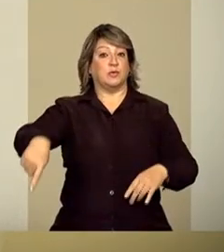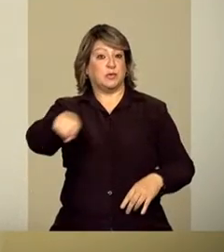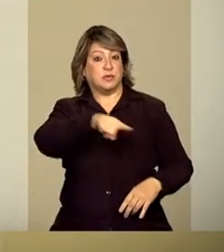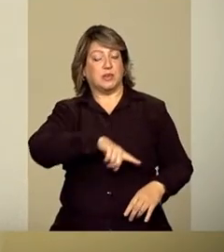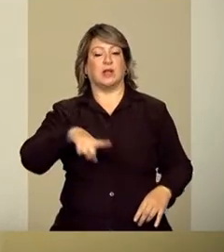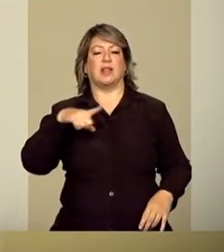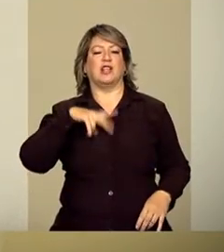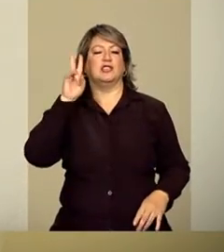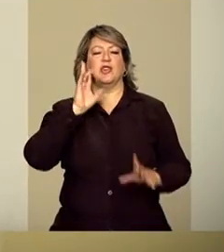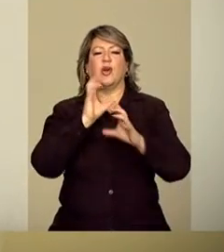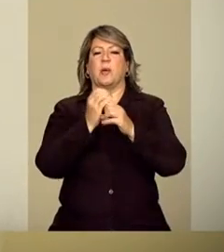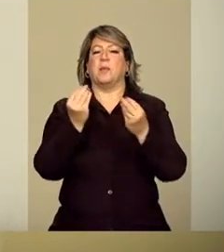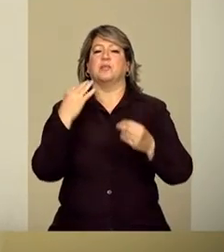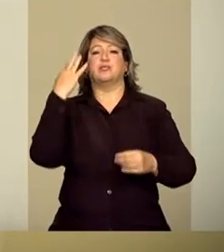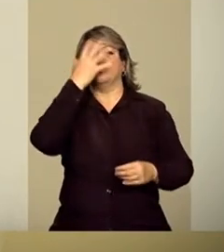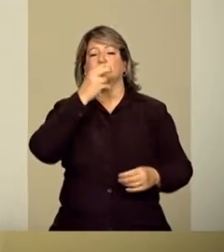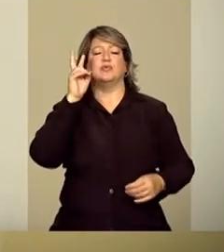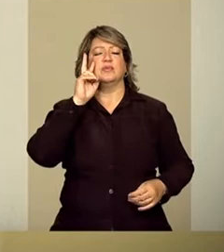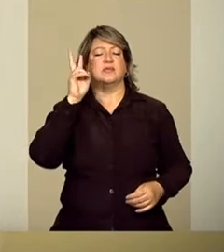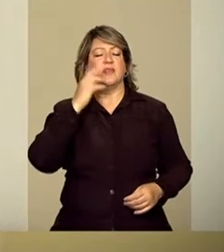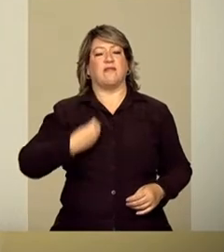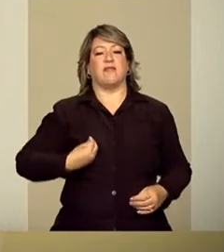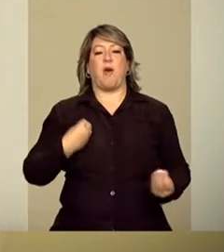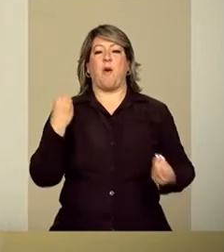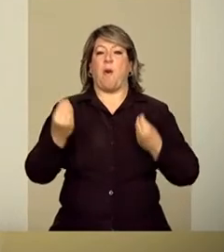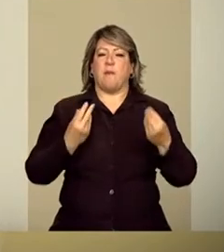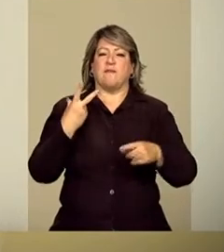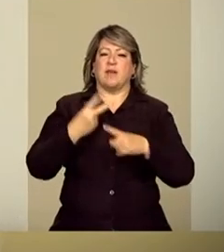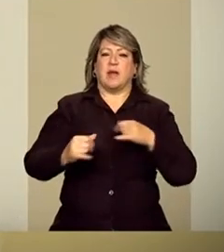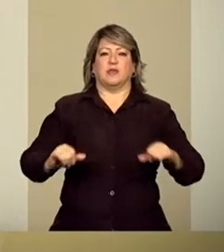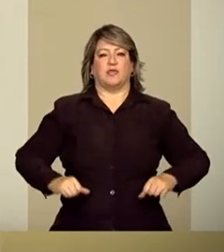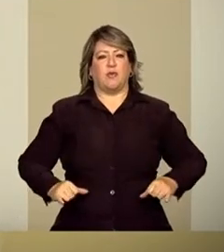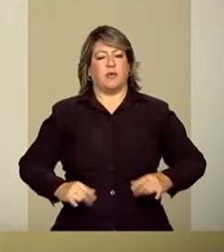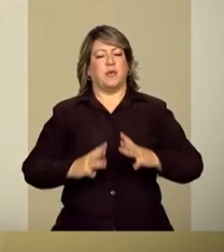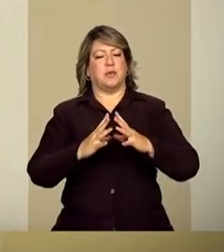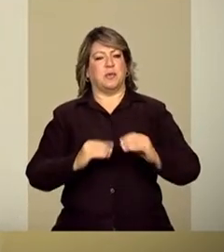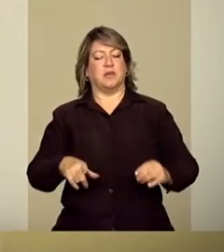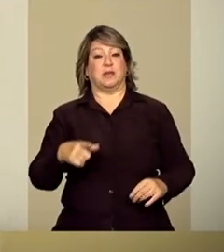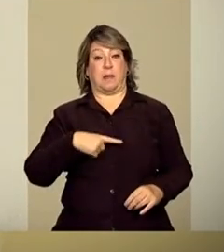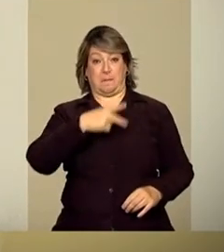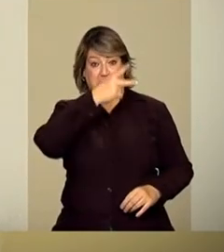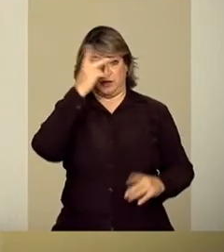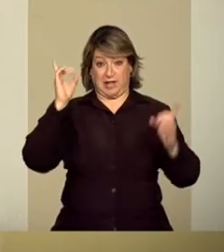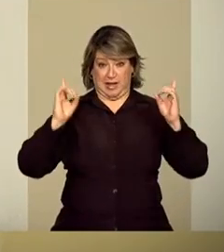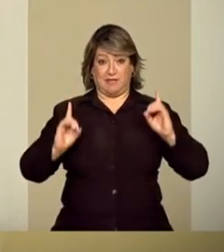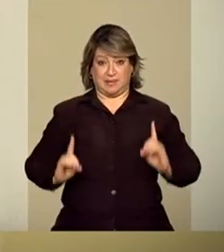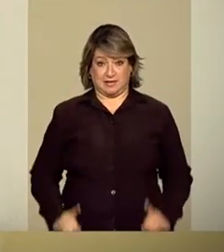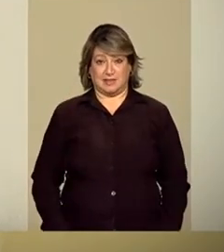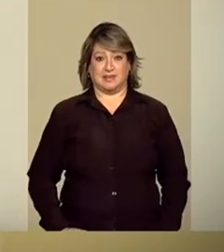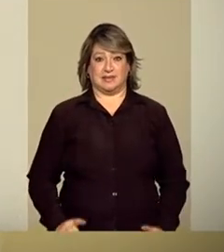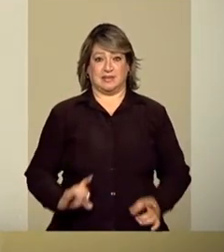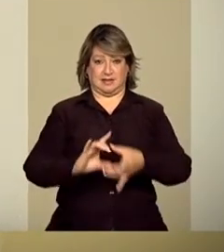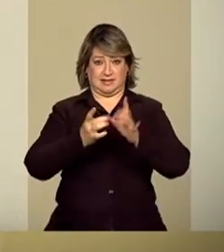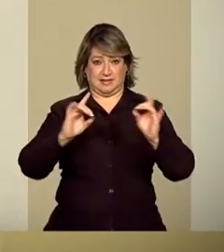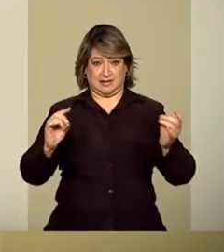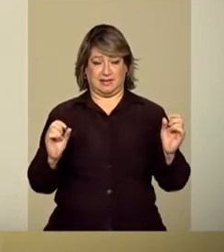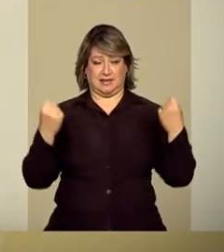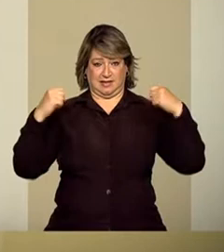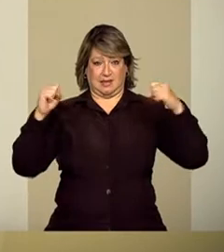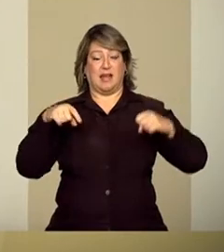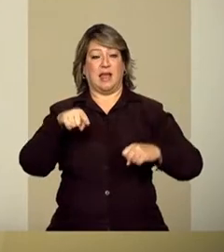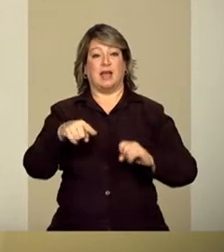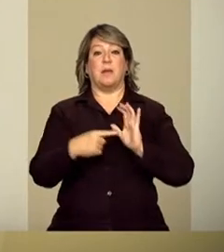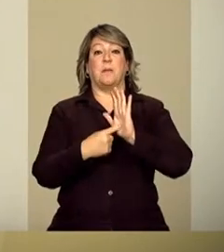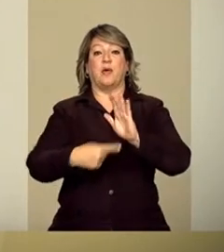têm histórias muito bonitas de superação. Os atletas paralímpicos inspiram as crianças e os jovens a